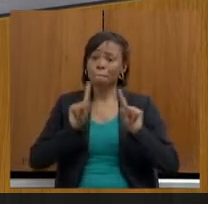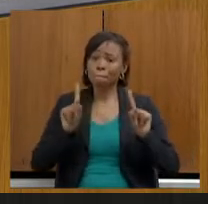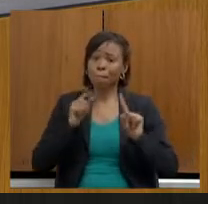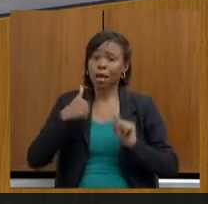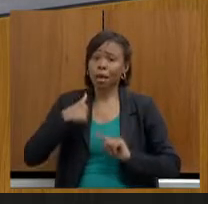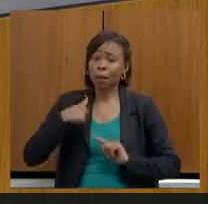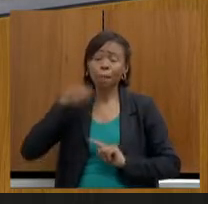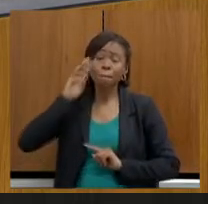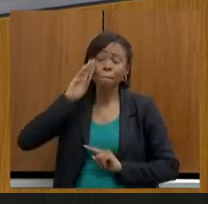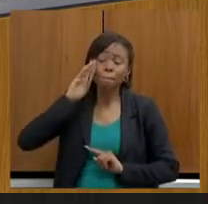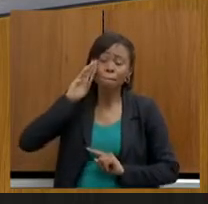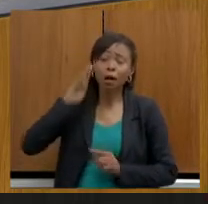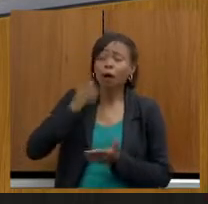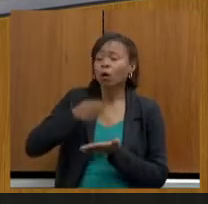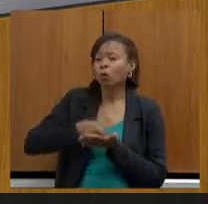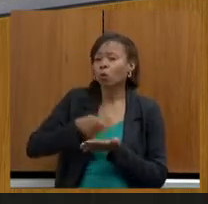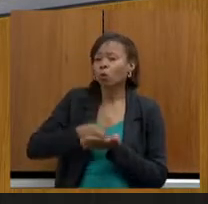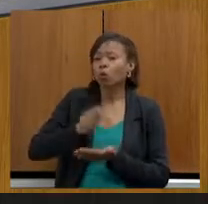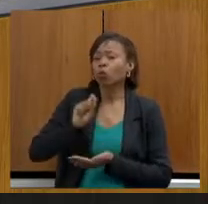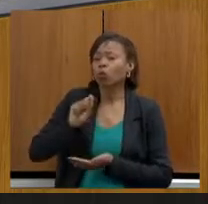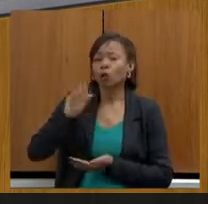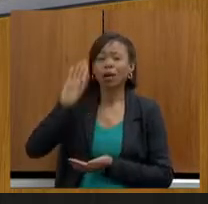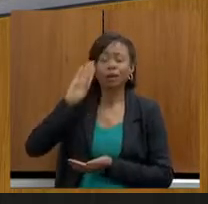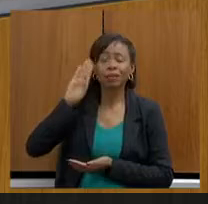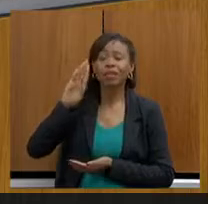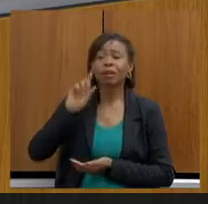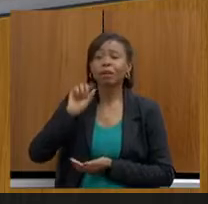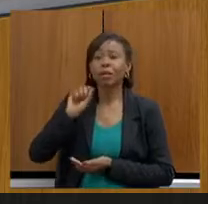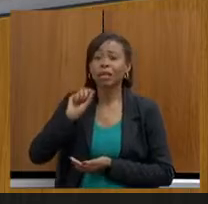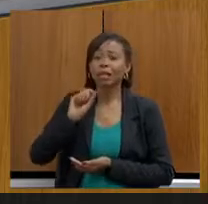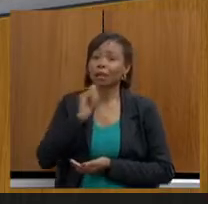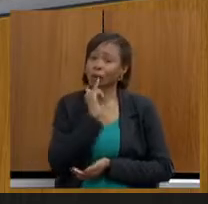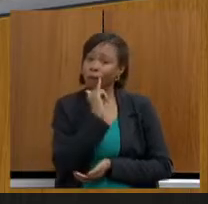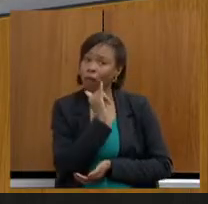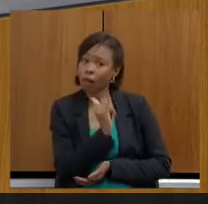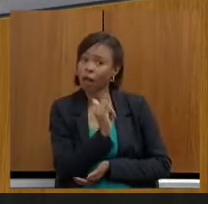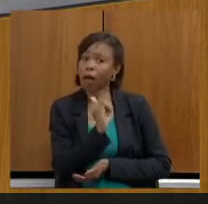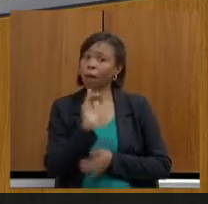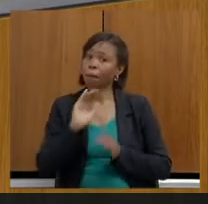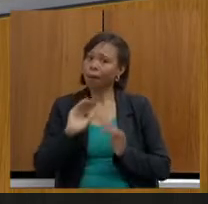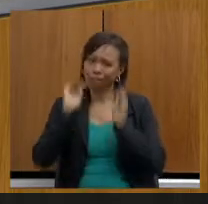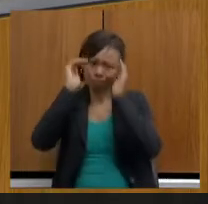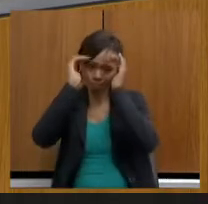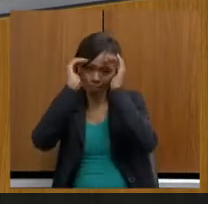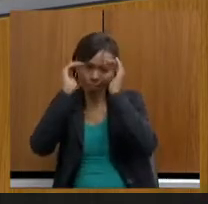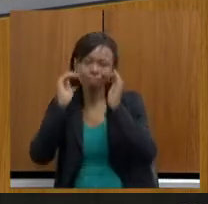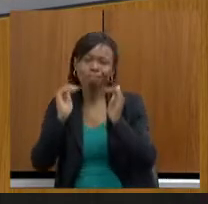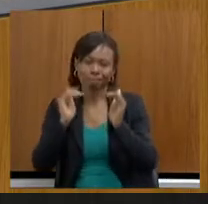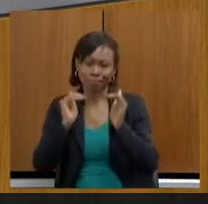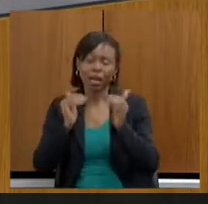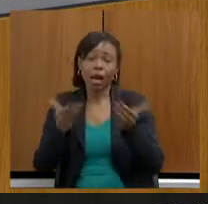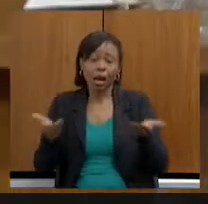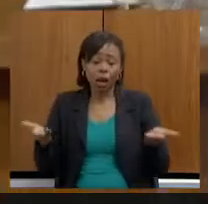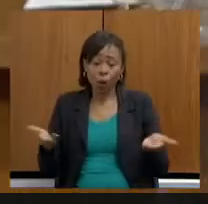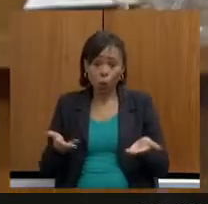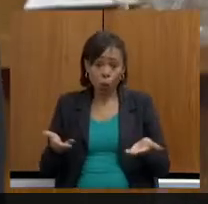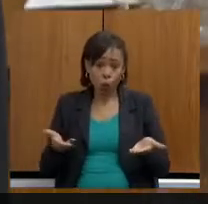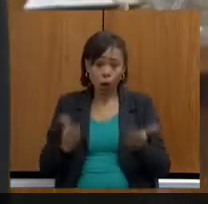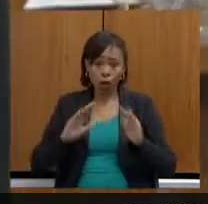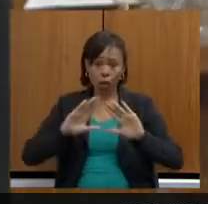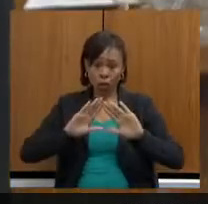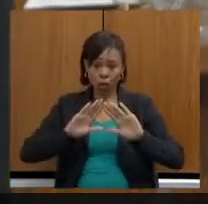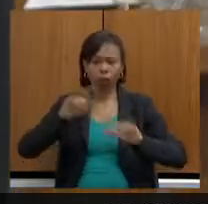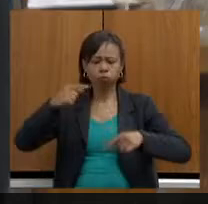obrigação é consegui fazer anúncio que eu consiga sustentar depois né então assim essa casa tá no processo agora de